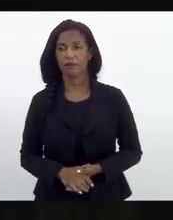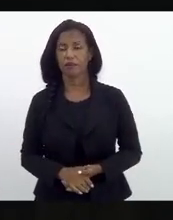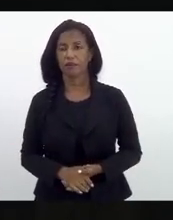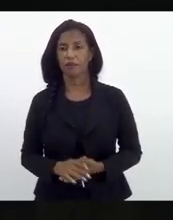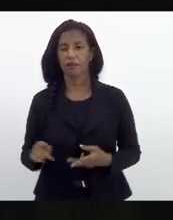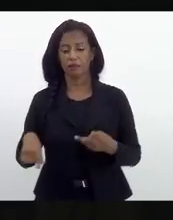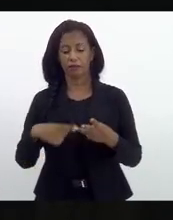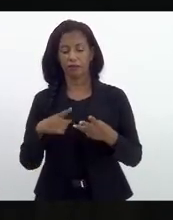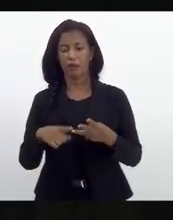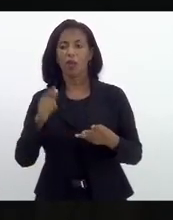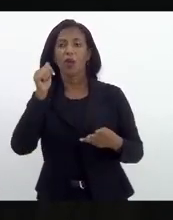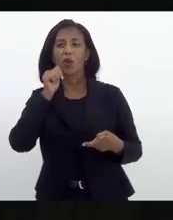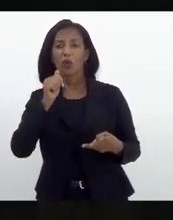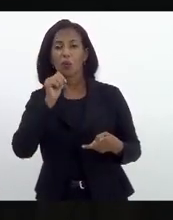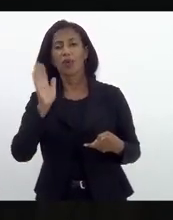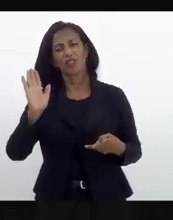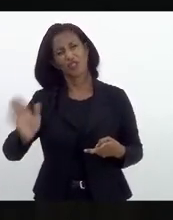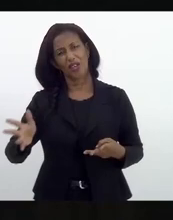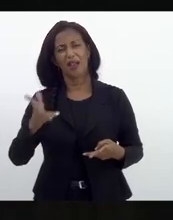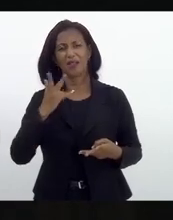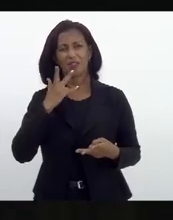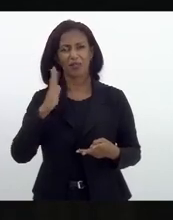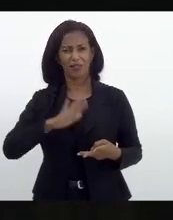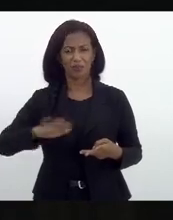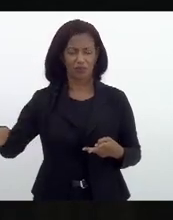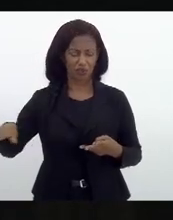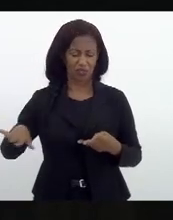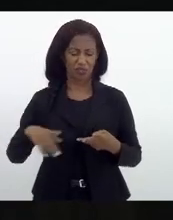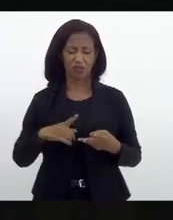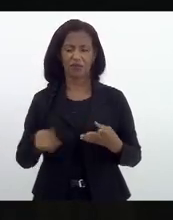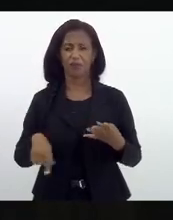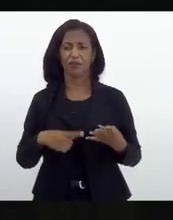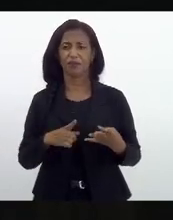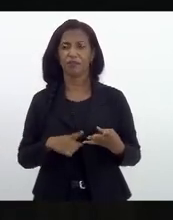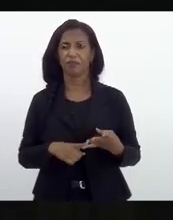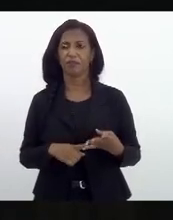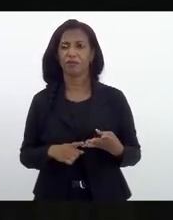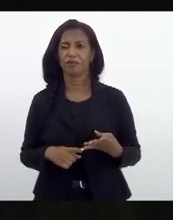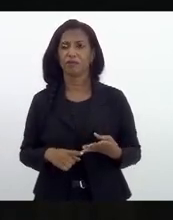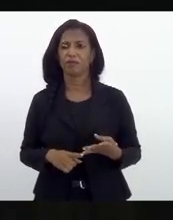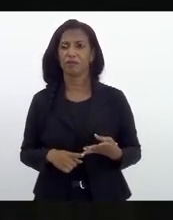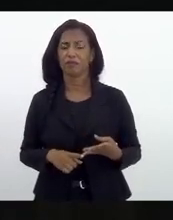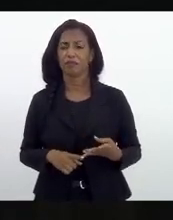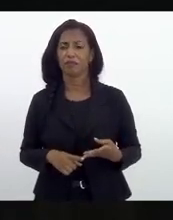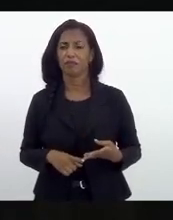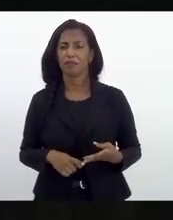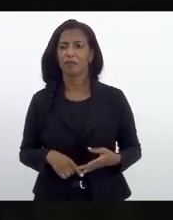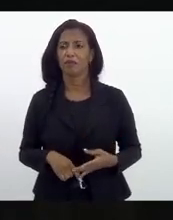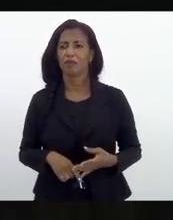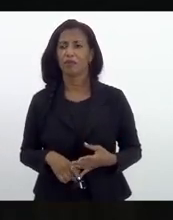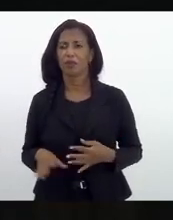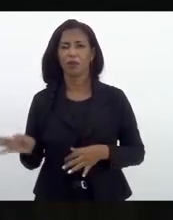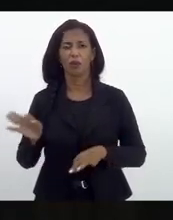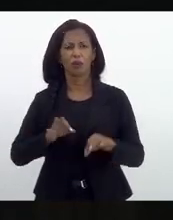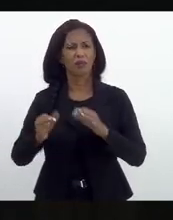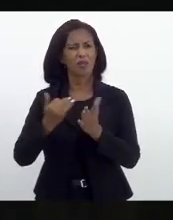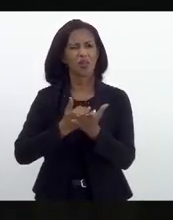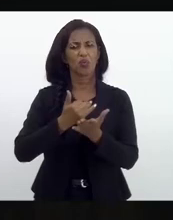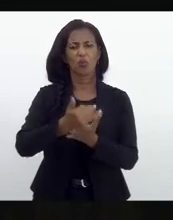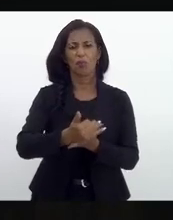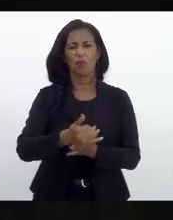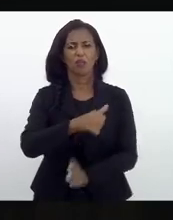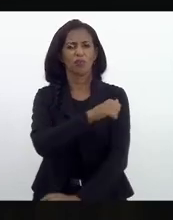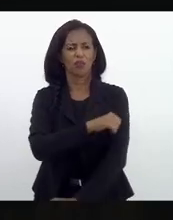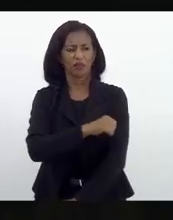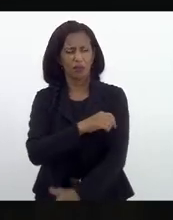em relação as mulheres já chegamos a um acordo já foi encaminhado isso foi a primeira questão já no primeiro projeto desde o início que a deputada